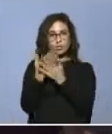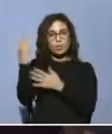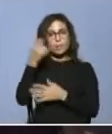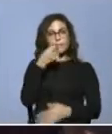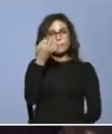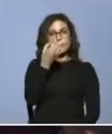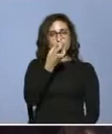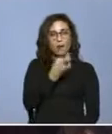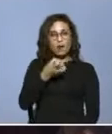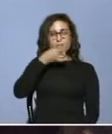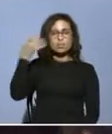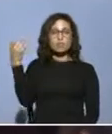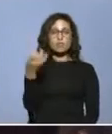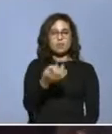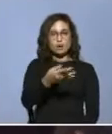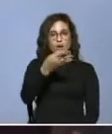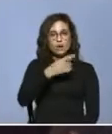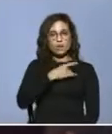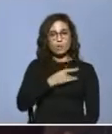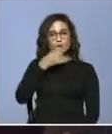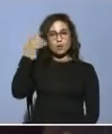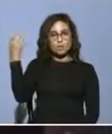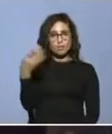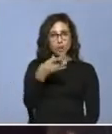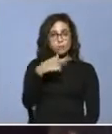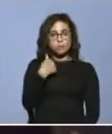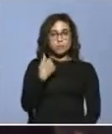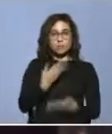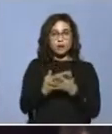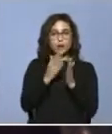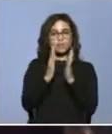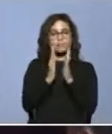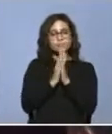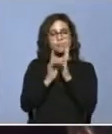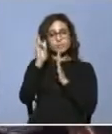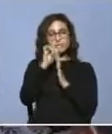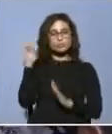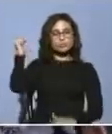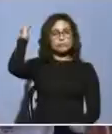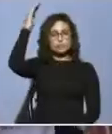seu amor e vos torne um dia participantes da Igreja Celeste.